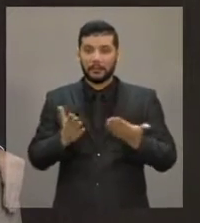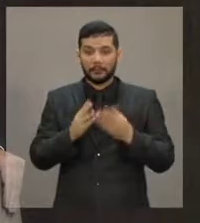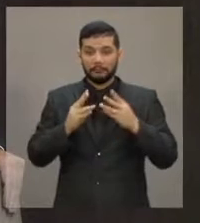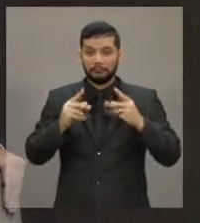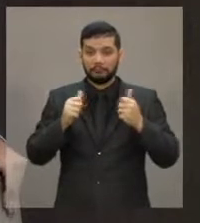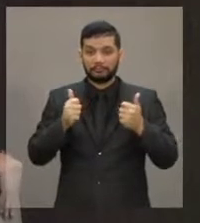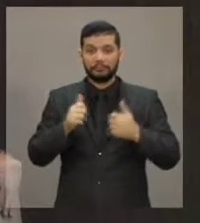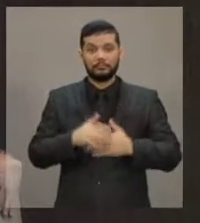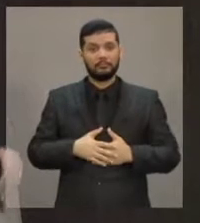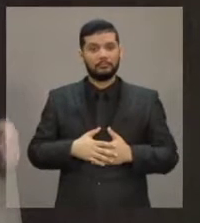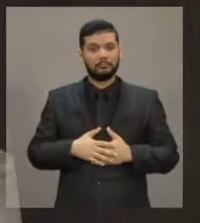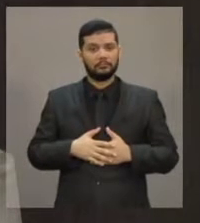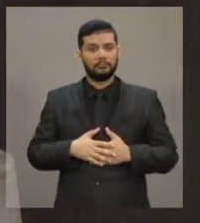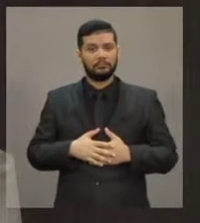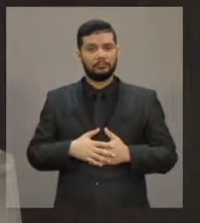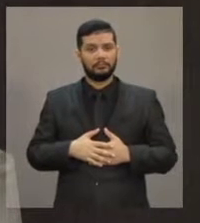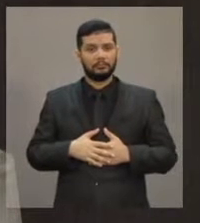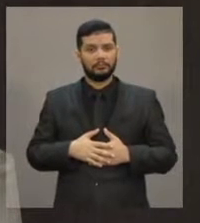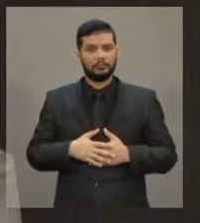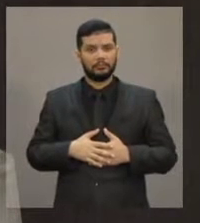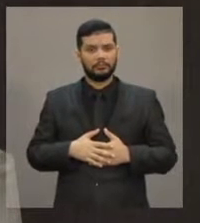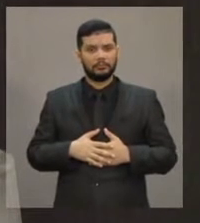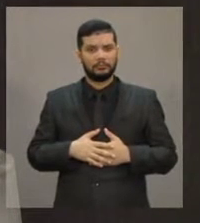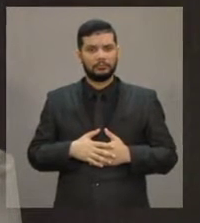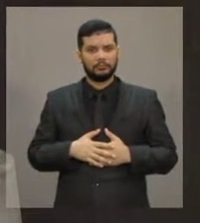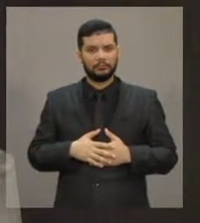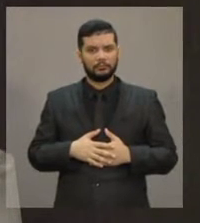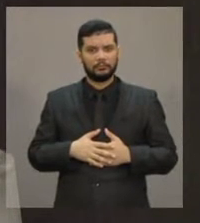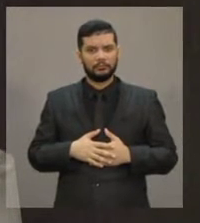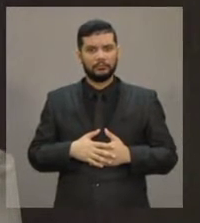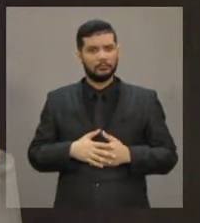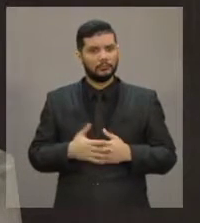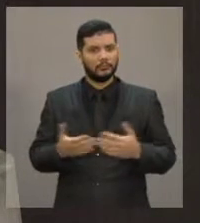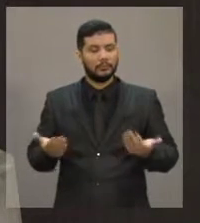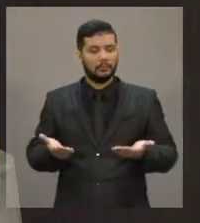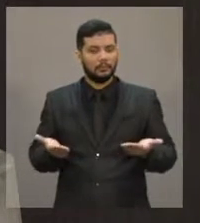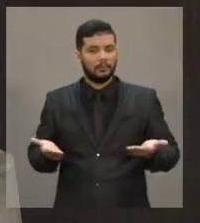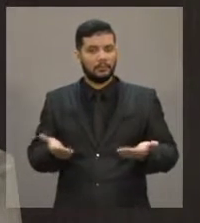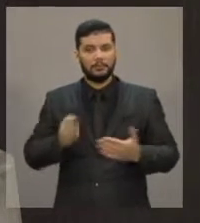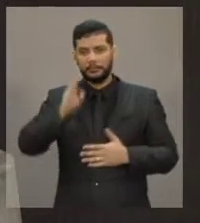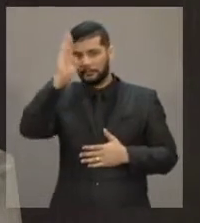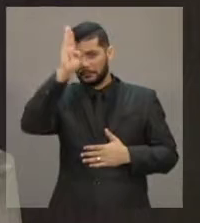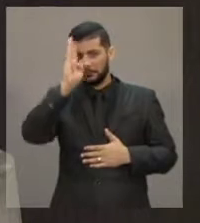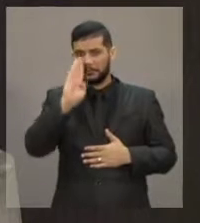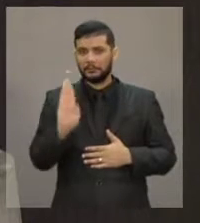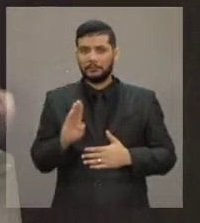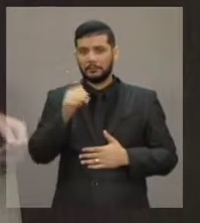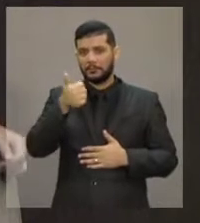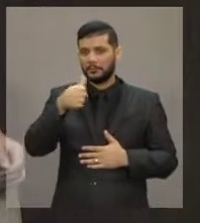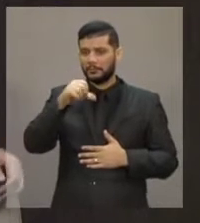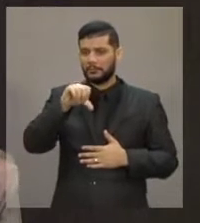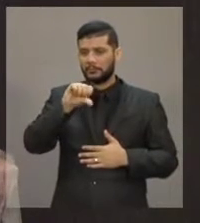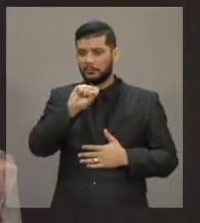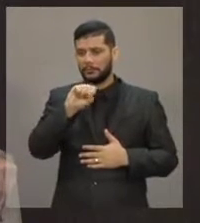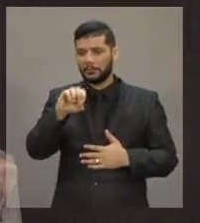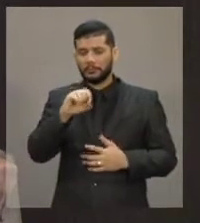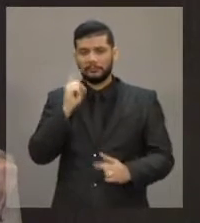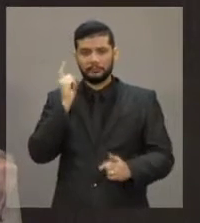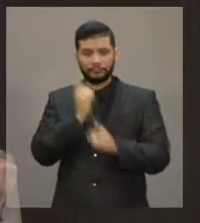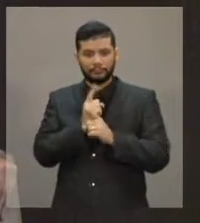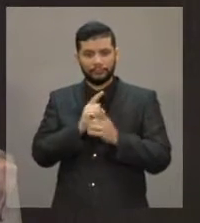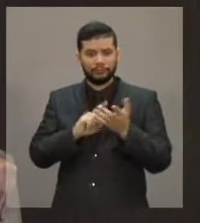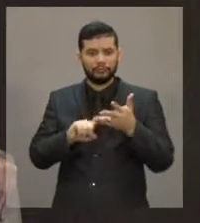agora. O Brasil só veio reconhecer o sujeito de direitos em infância e adolescência na década de 80, no artigo 227 da